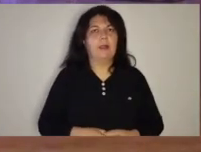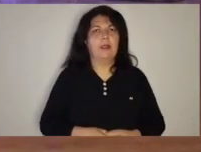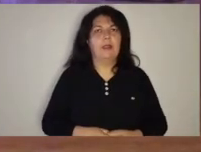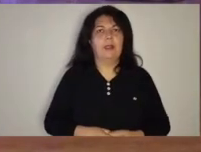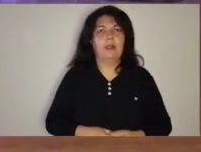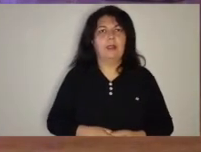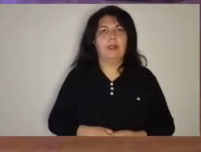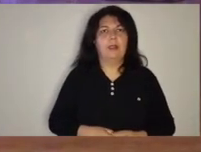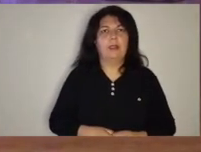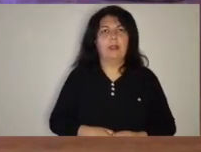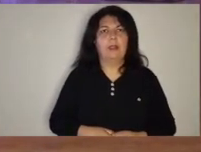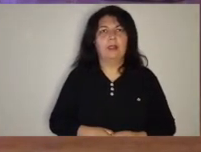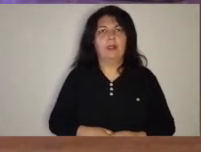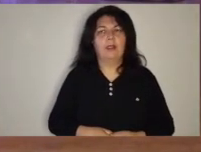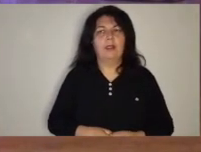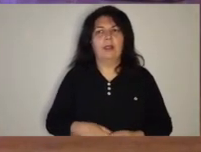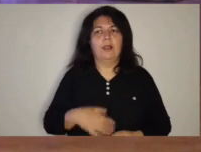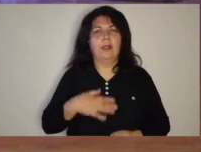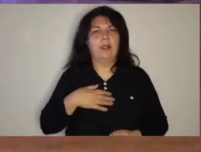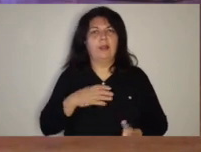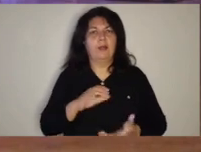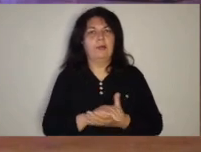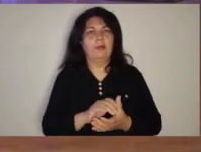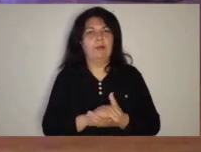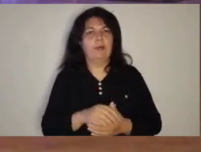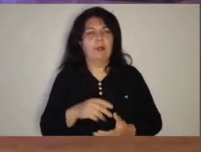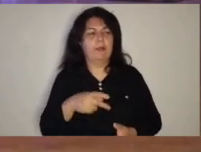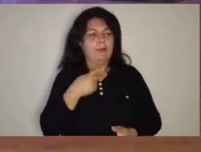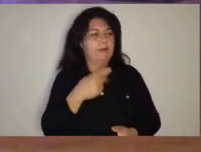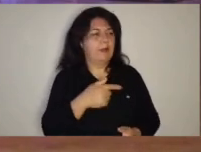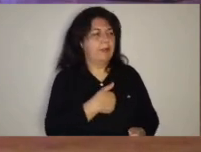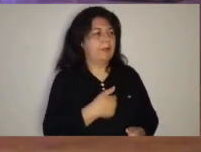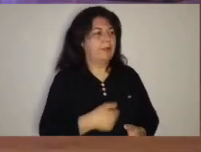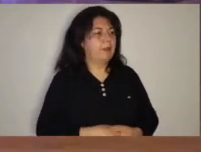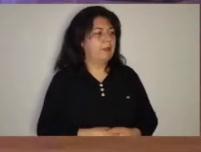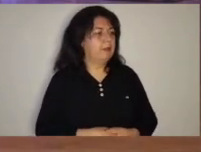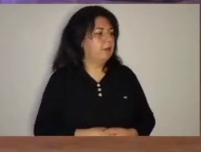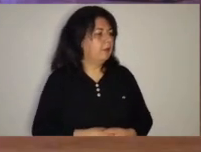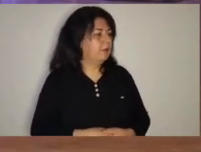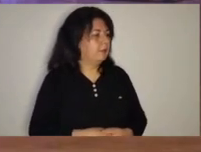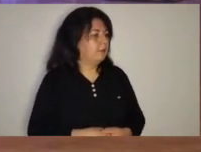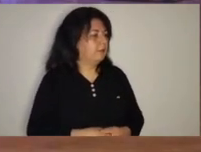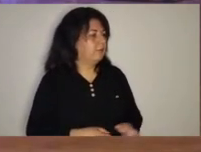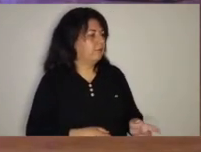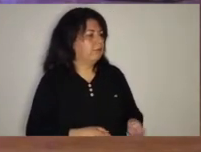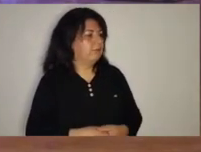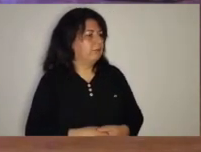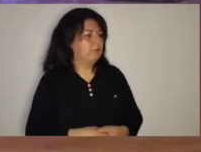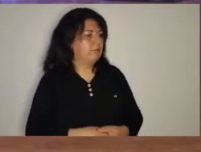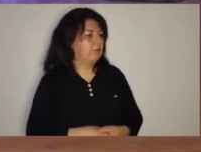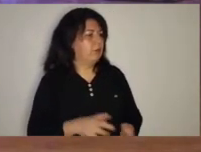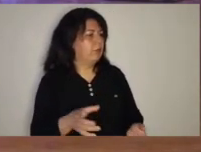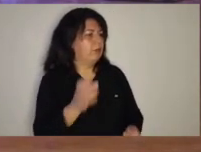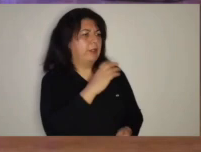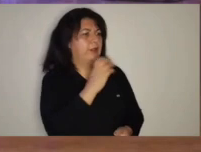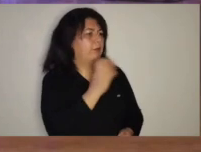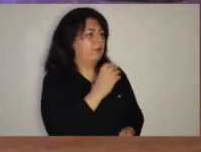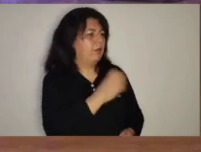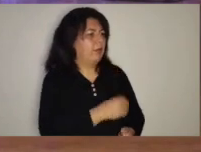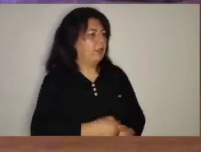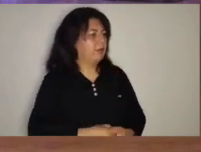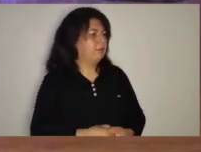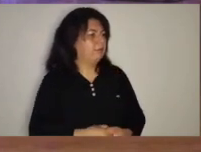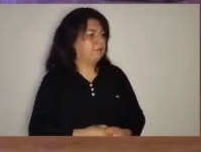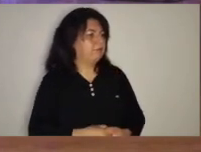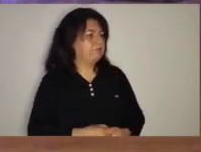irmãos, na minha 50ª planilha. E o Chico vira e fala assim, sei para que você faz isso? Vai dar tudo certo. Irmãos,